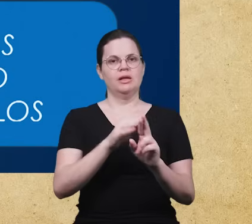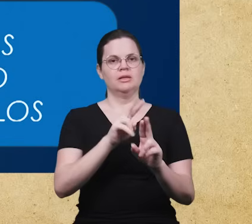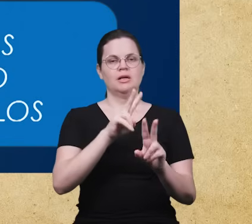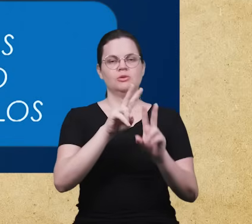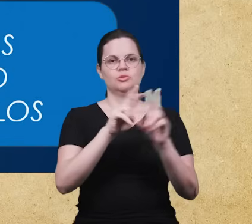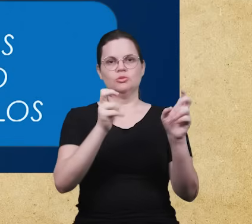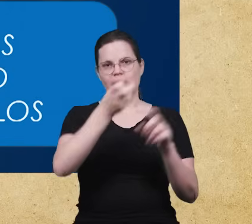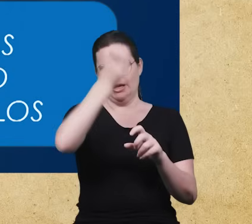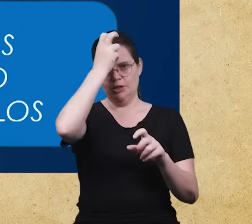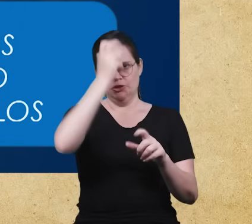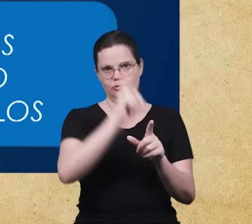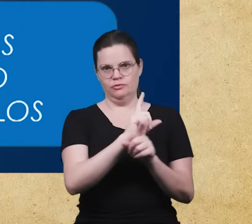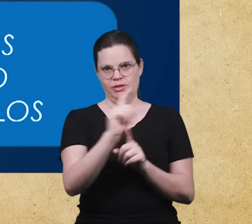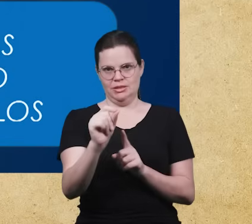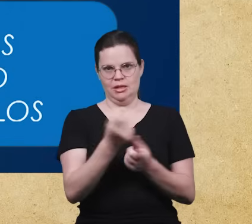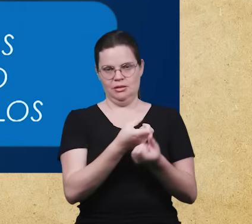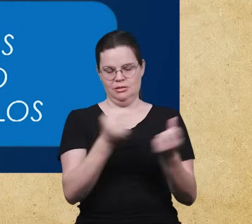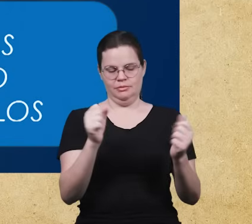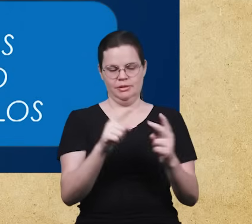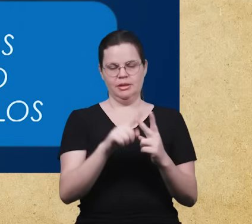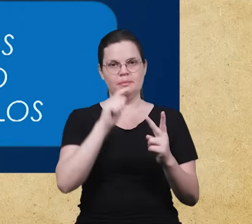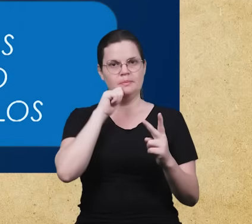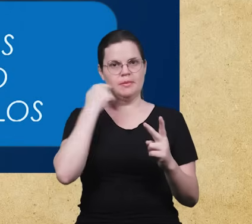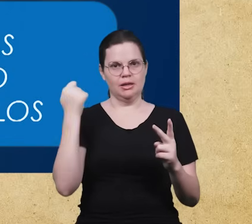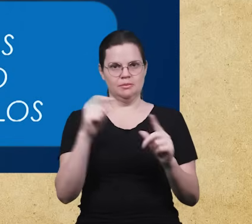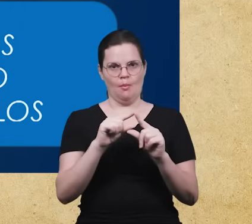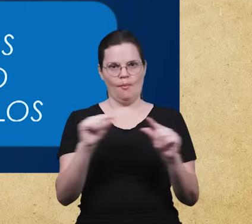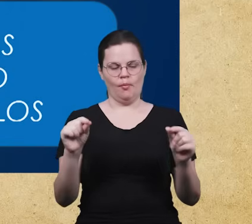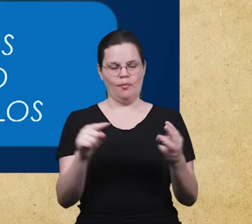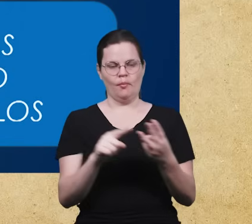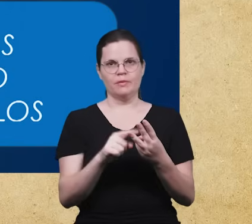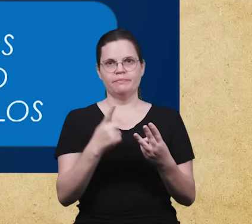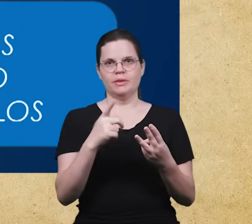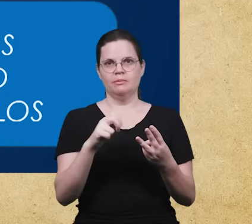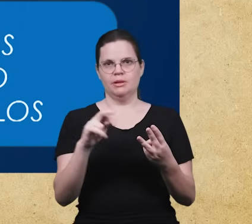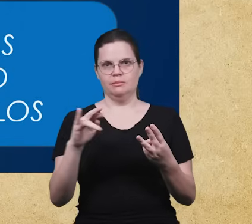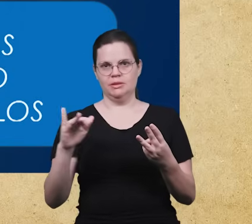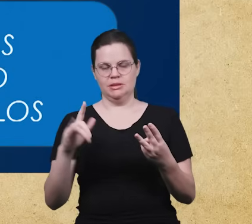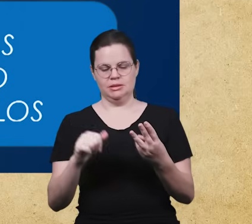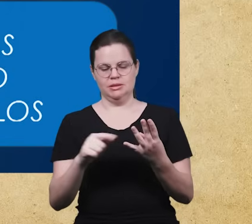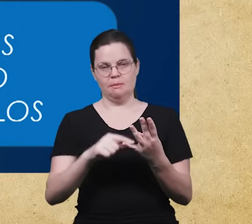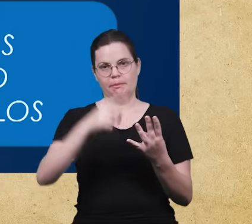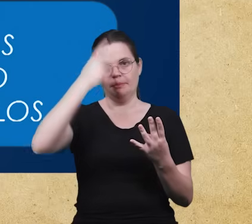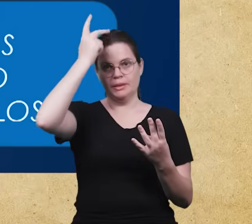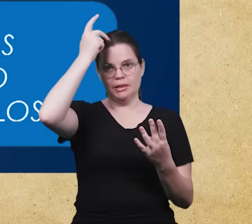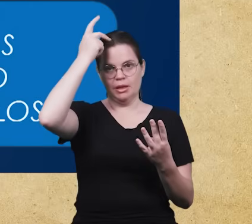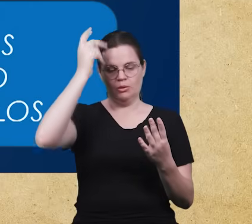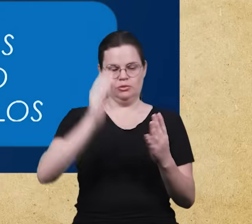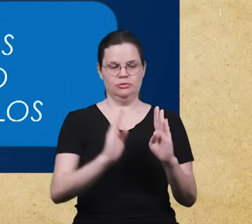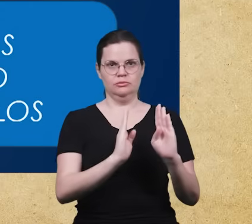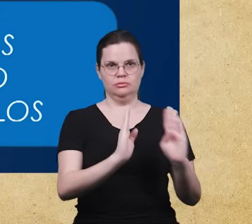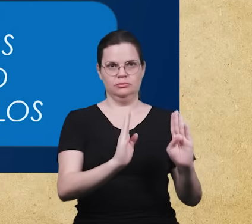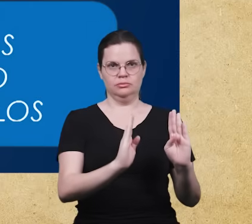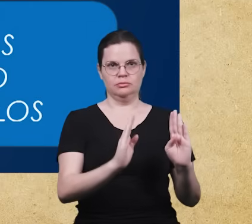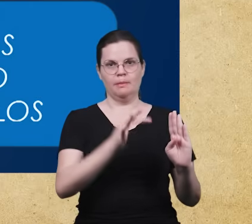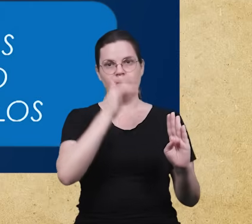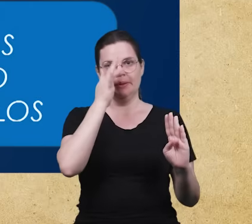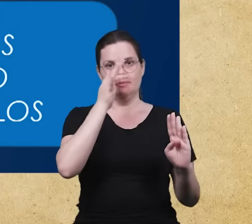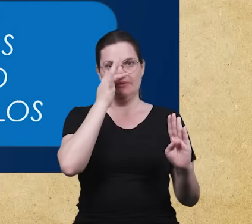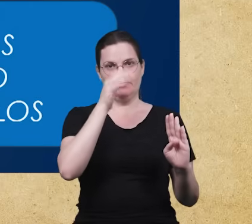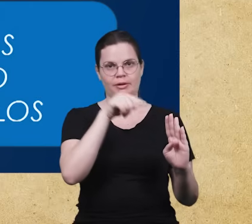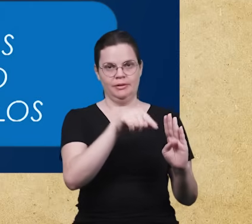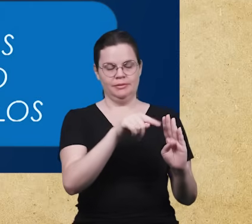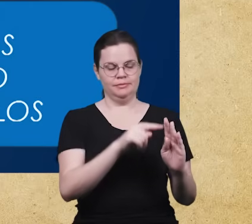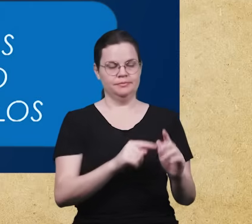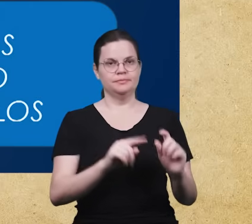e logo depois vinha pães asmos, primícias, e depois vinha Pentecostes. Depois havia um intervalo, e no 7º